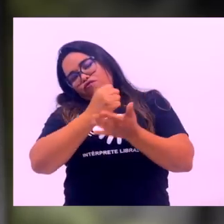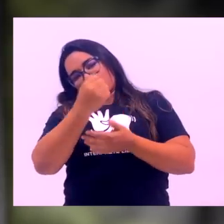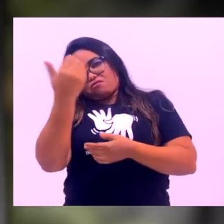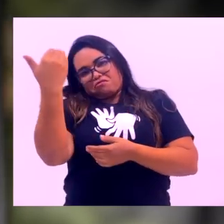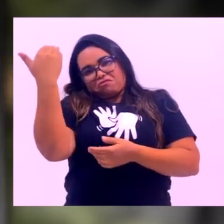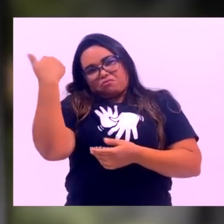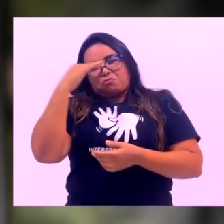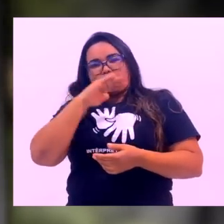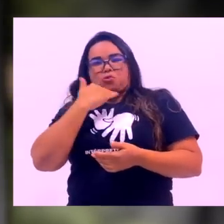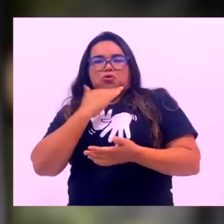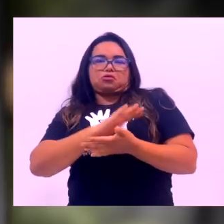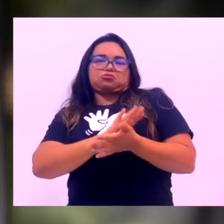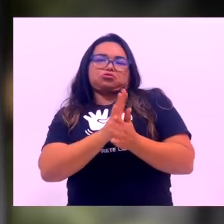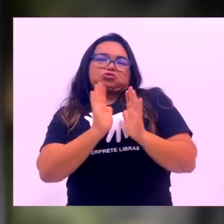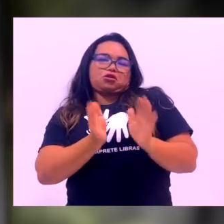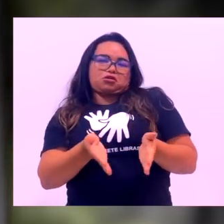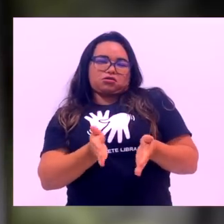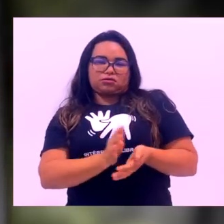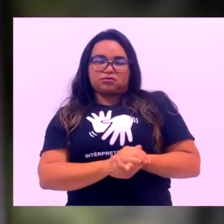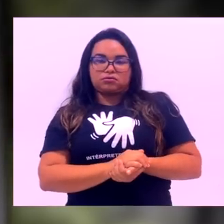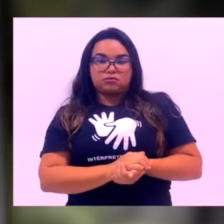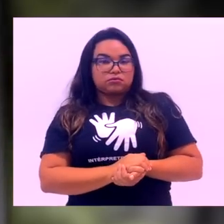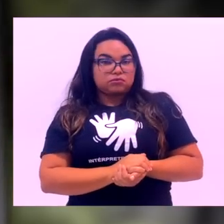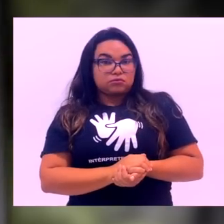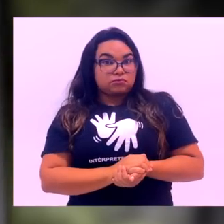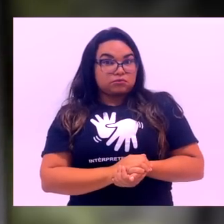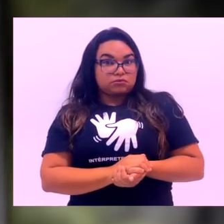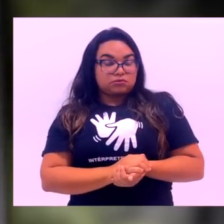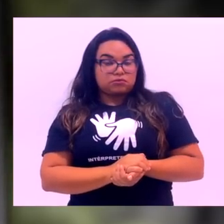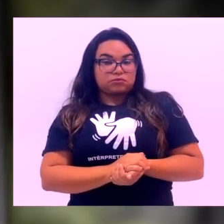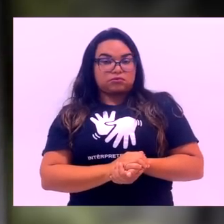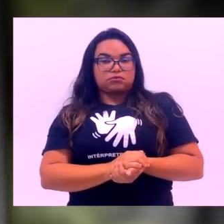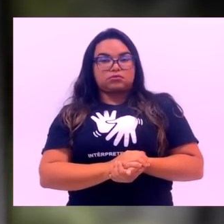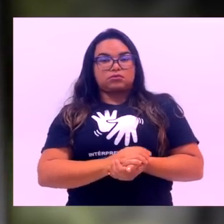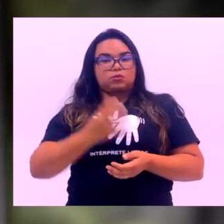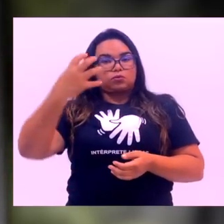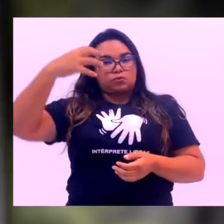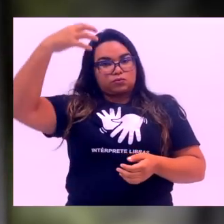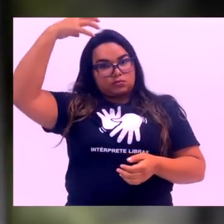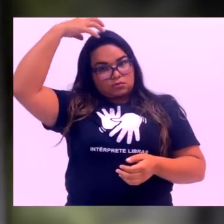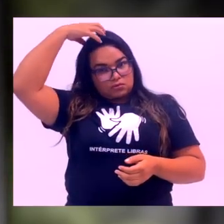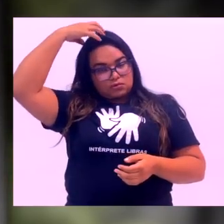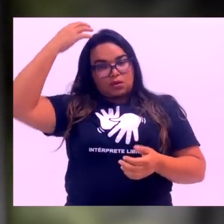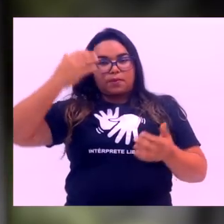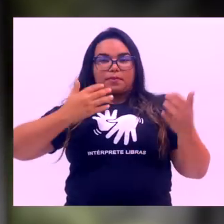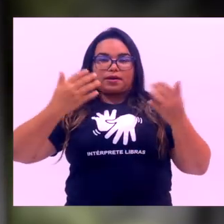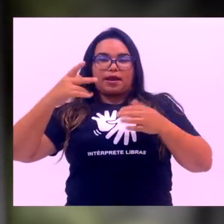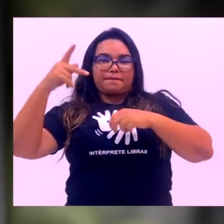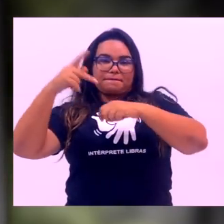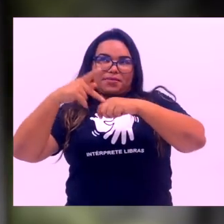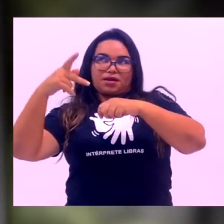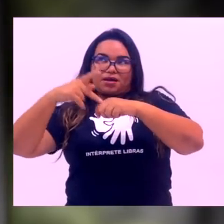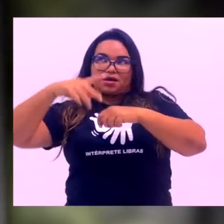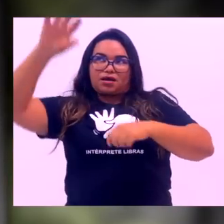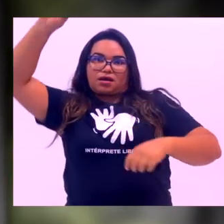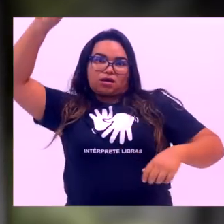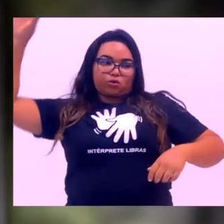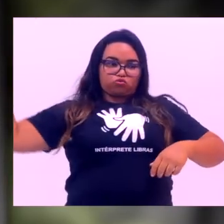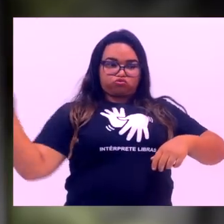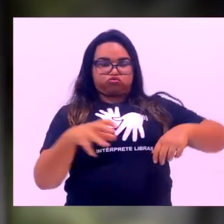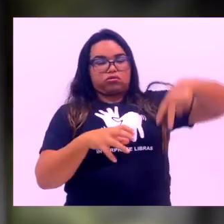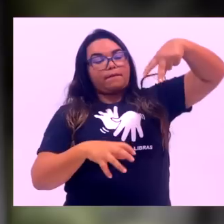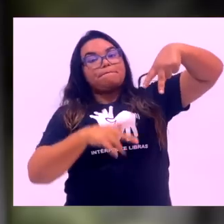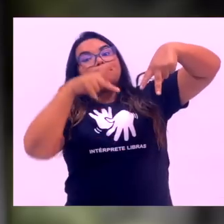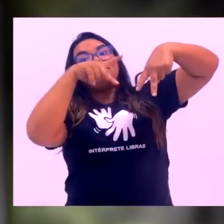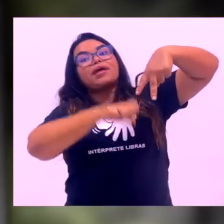IV, mas ele foi destruído pela rocha. A rocha atinge os pés, ela não atinge os quadris,